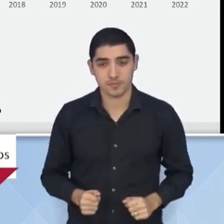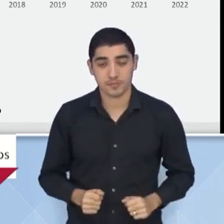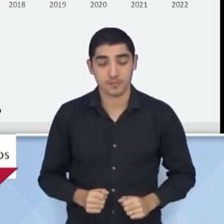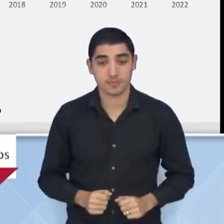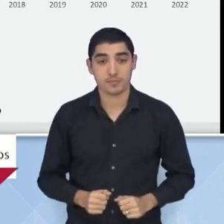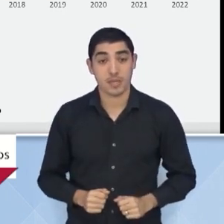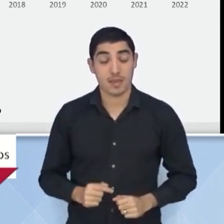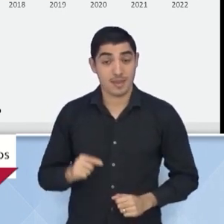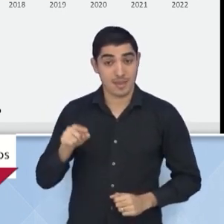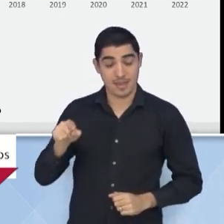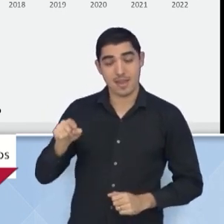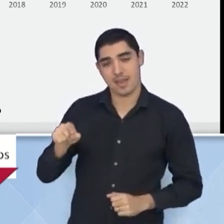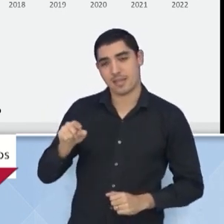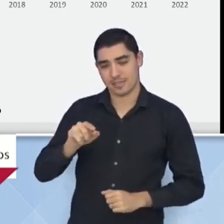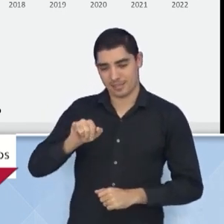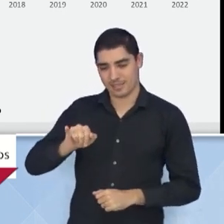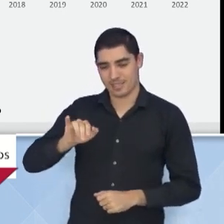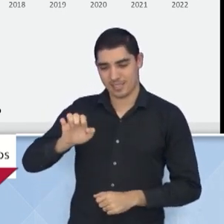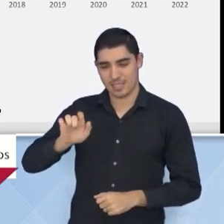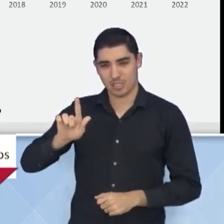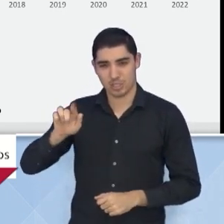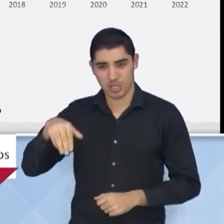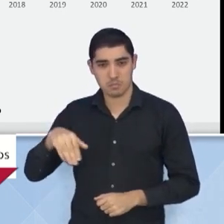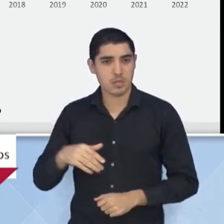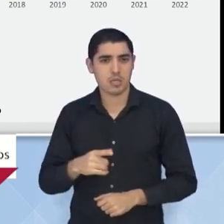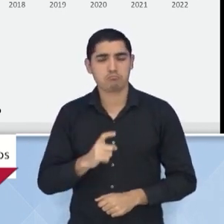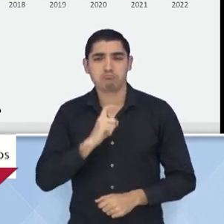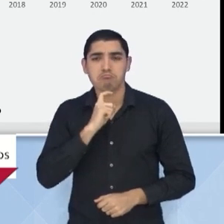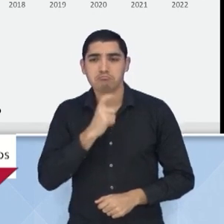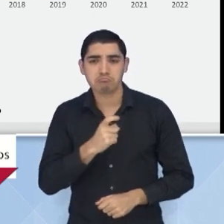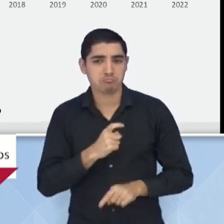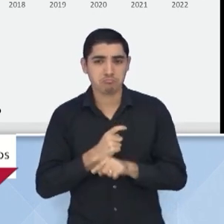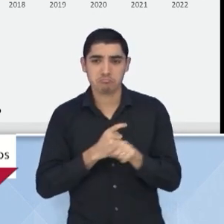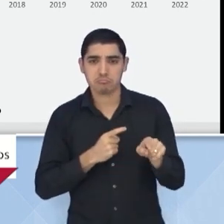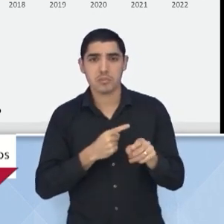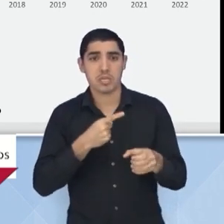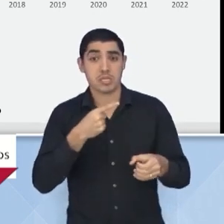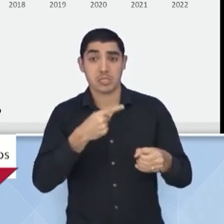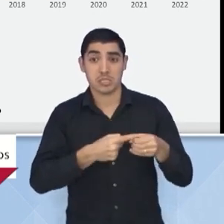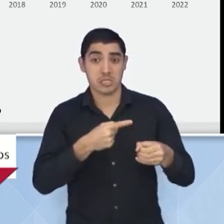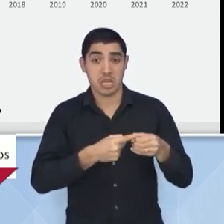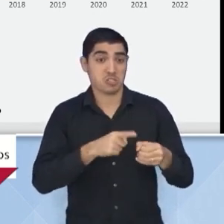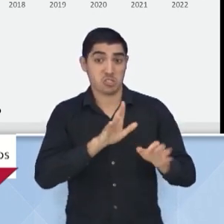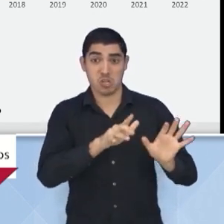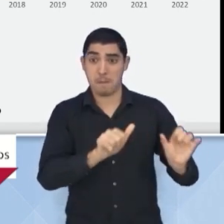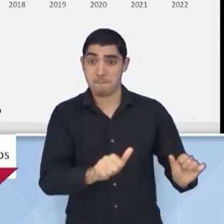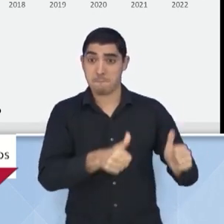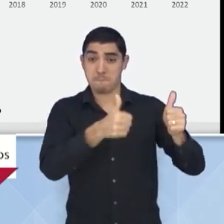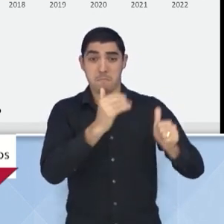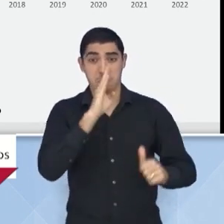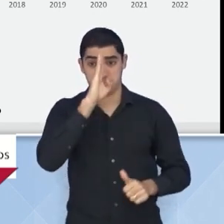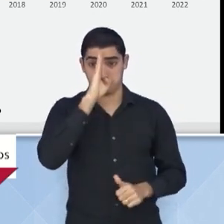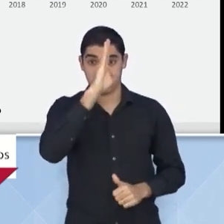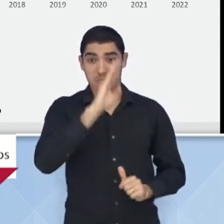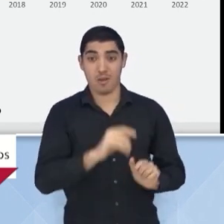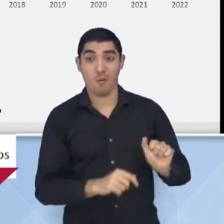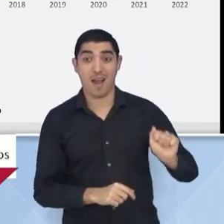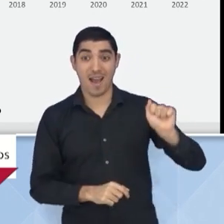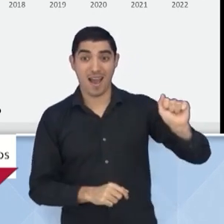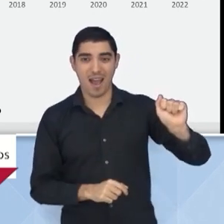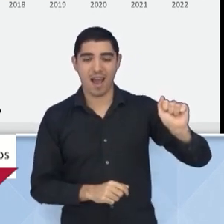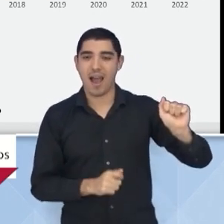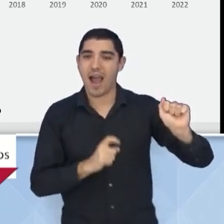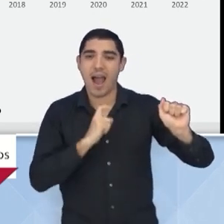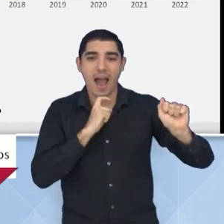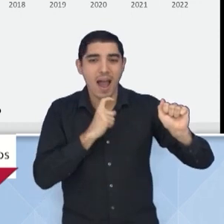do iegm não teve nenhum município classificado na maior faixa de resultado então faixa a ainda nenhum